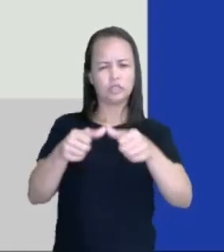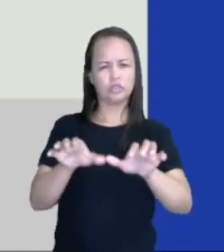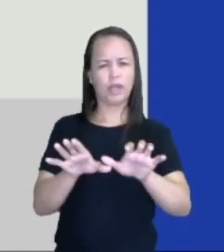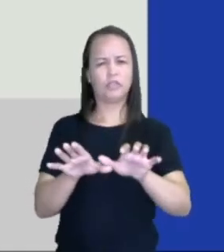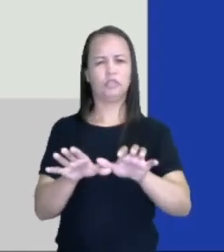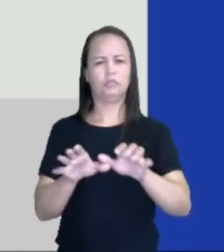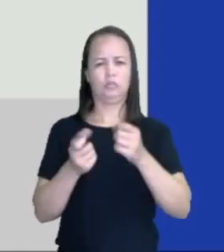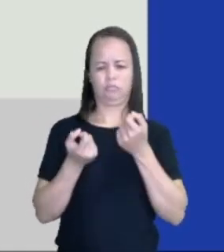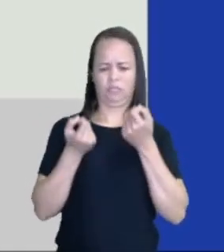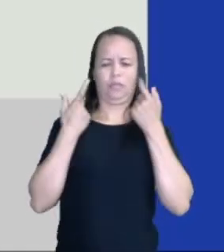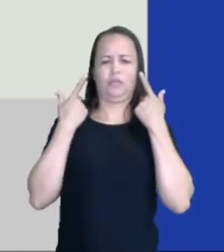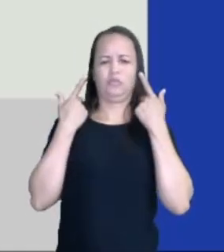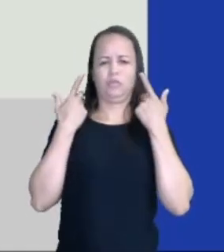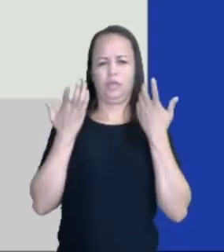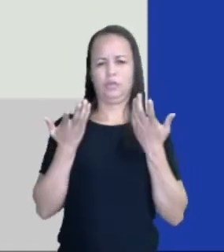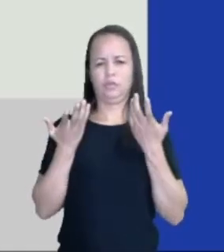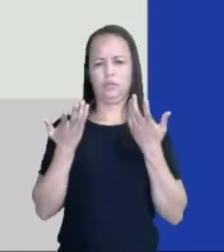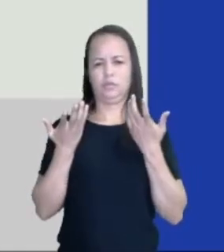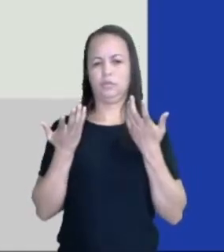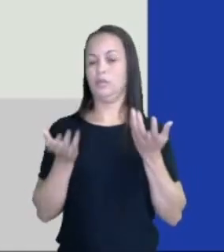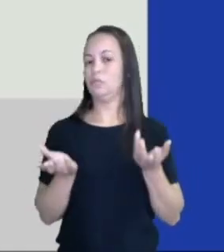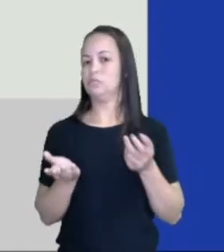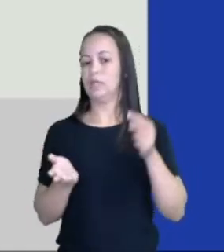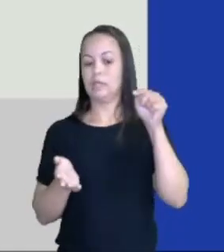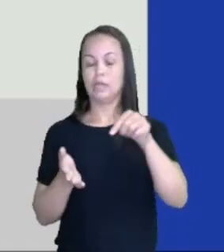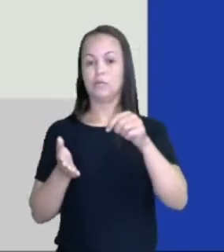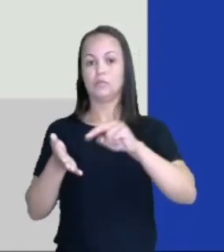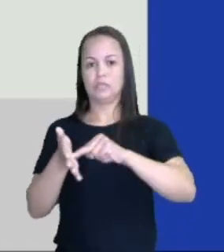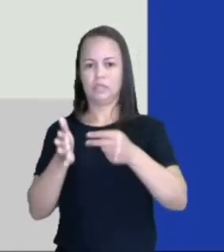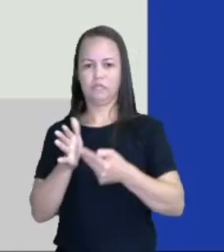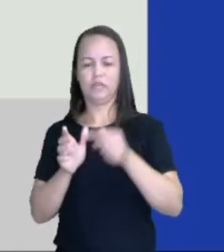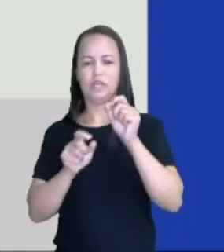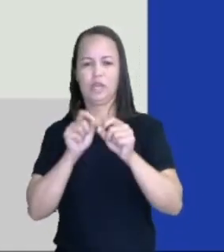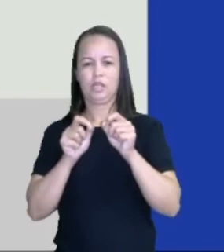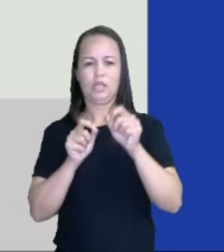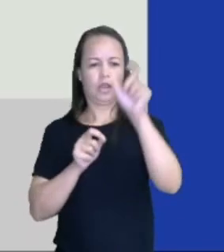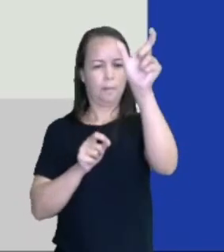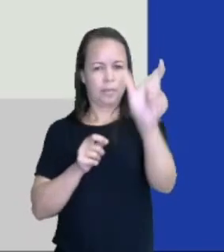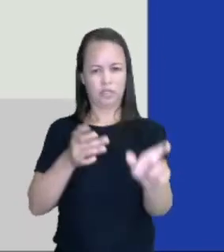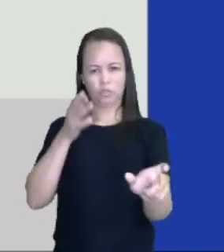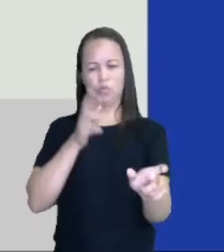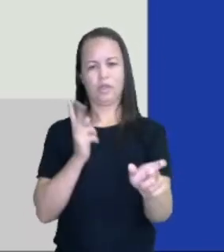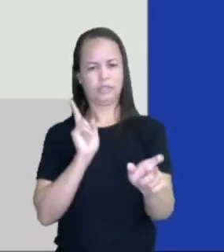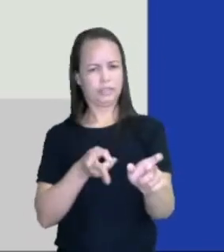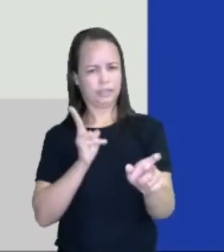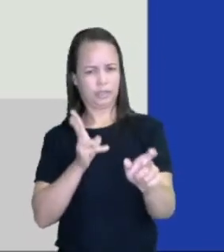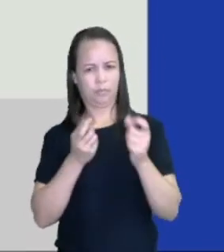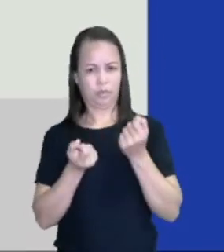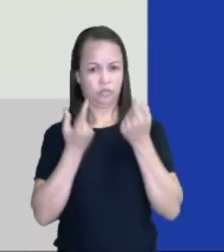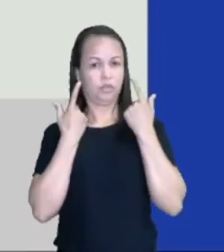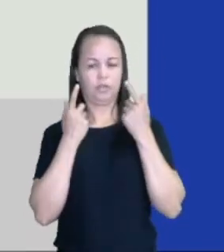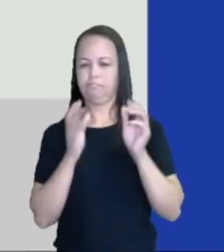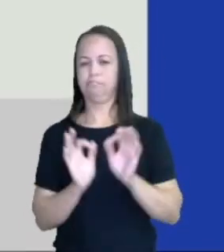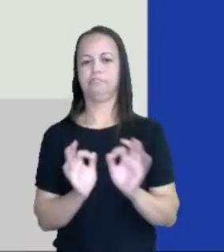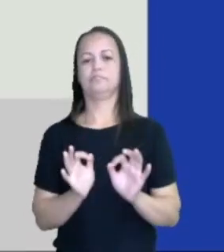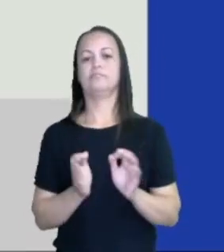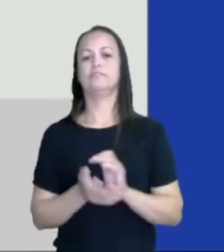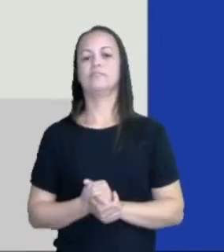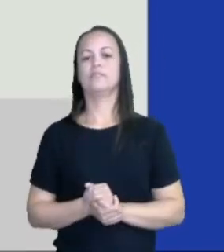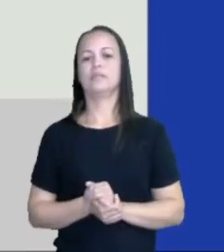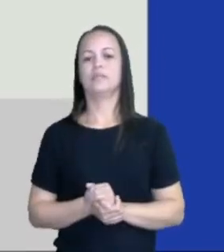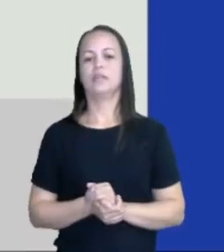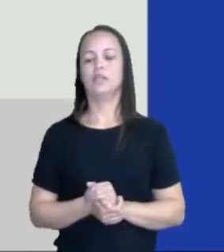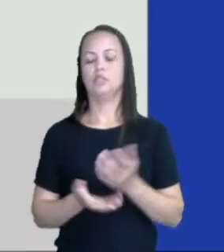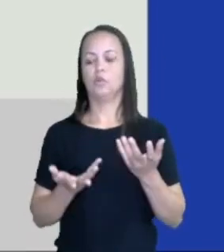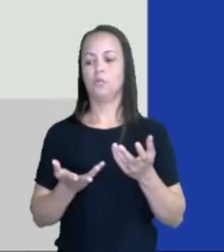Naquele momento não significa que a pessoa é daquele jeito. E para indicar um lugar ou posição